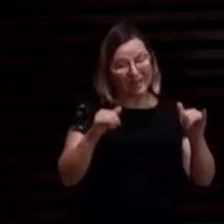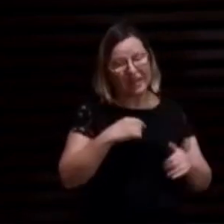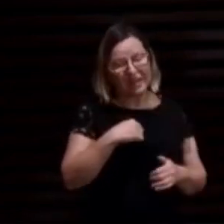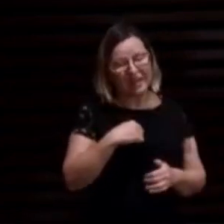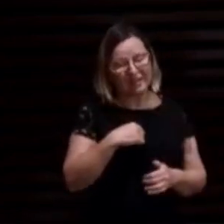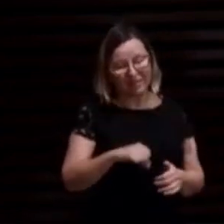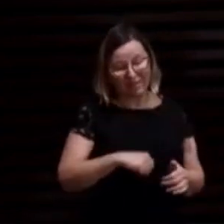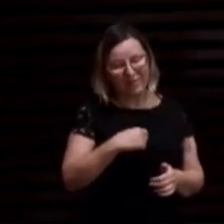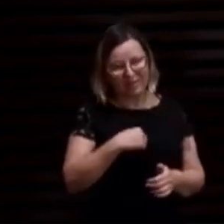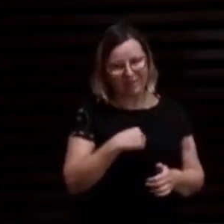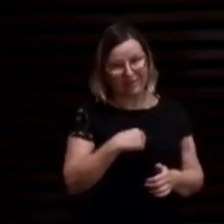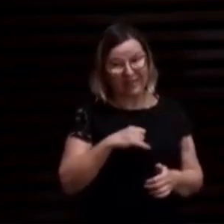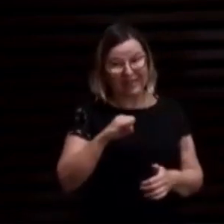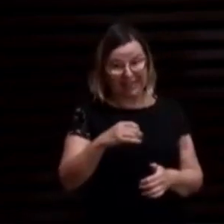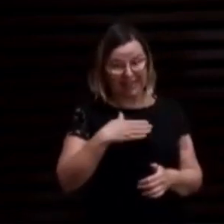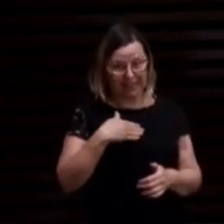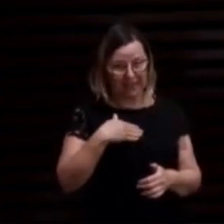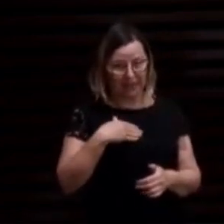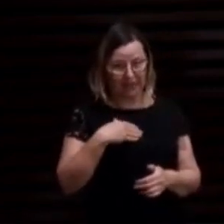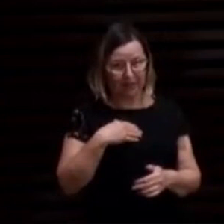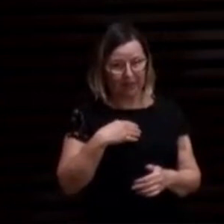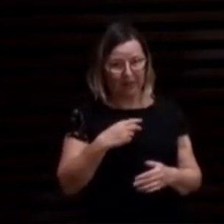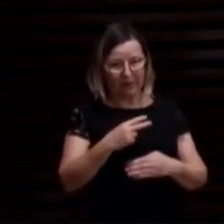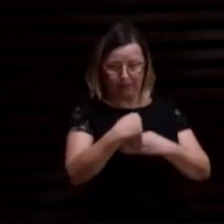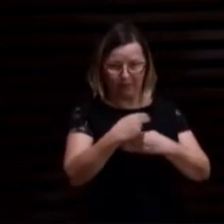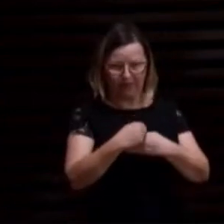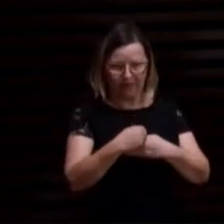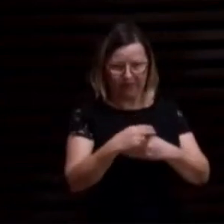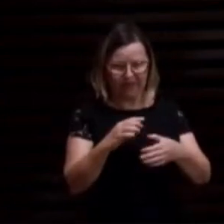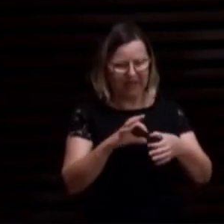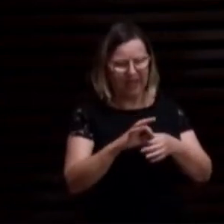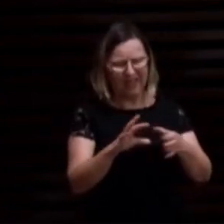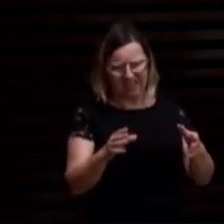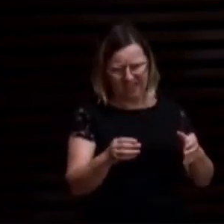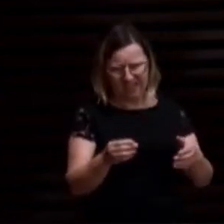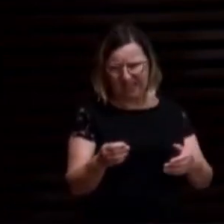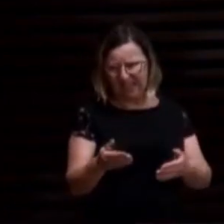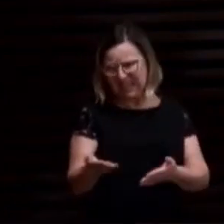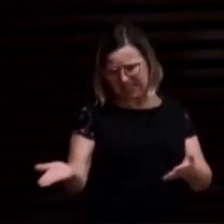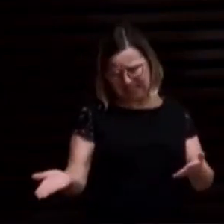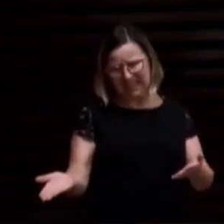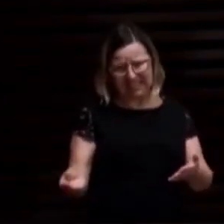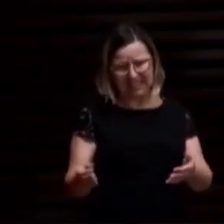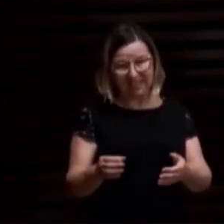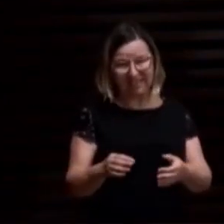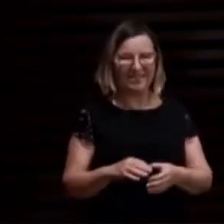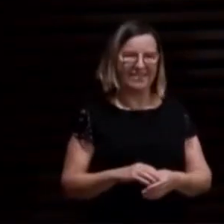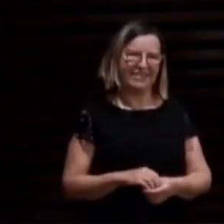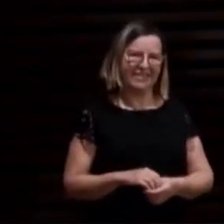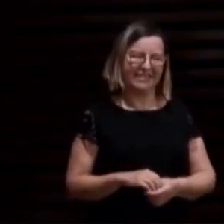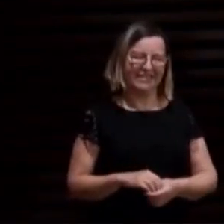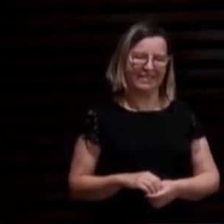que buscais, deixai ir estes. Oh, que coisa mais interessante. A